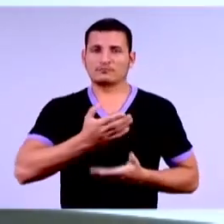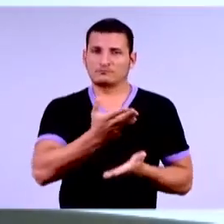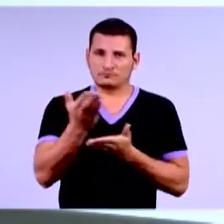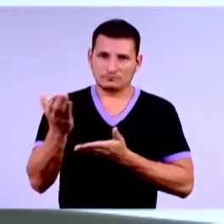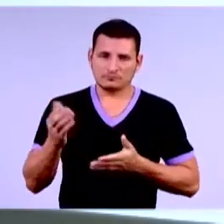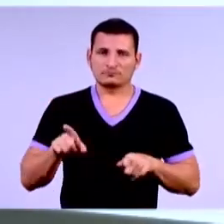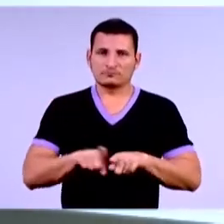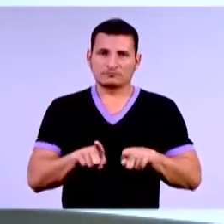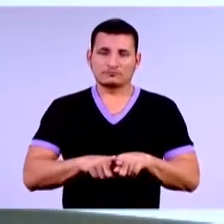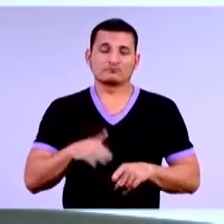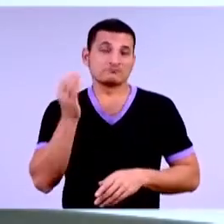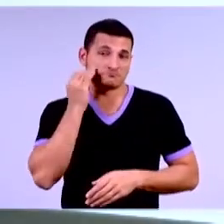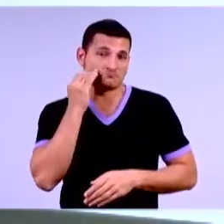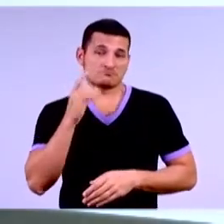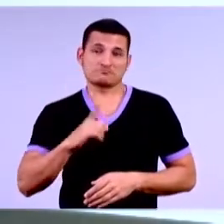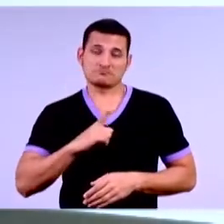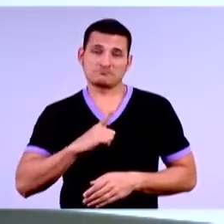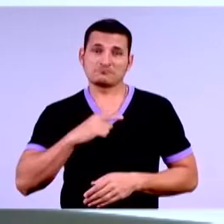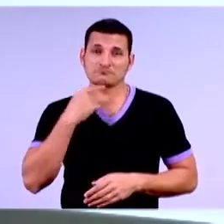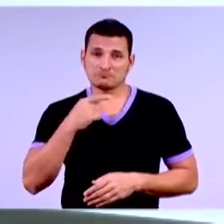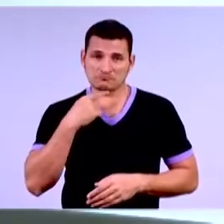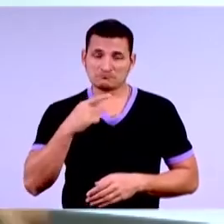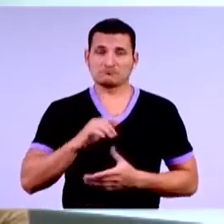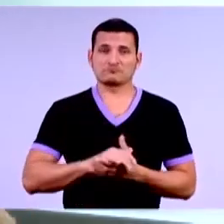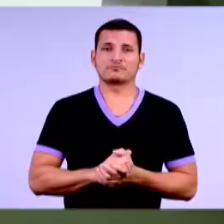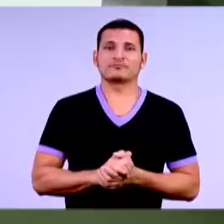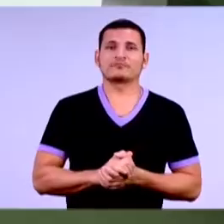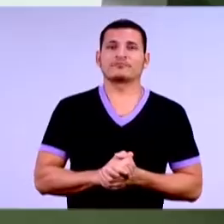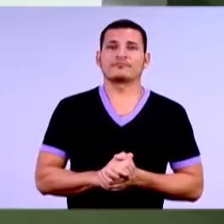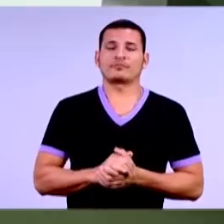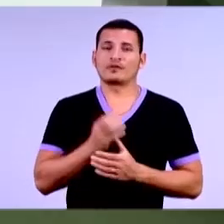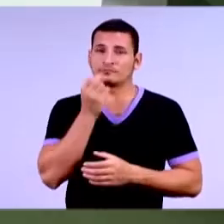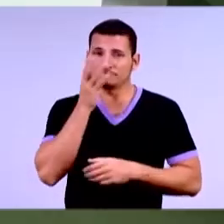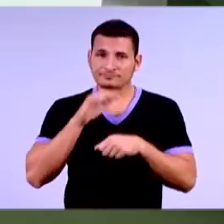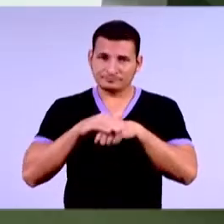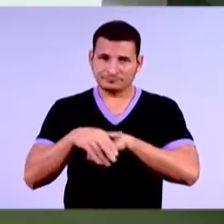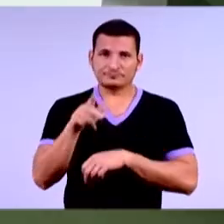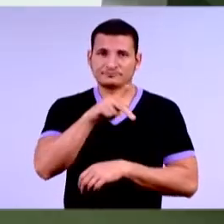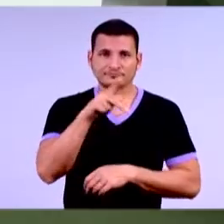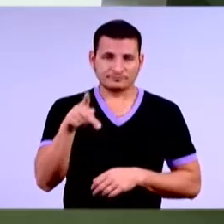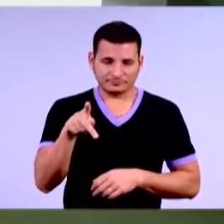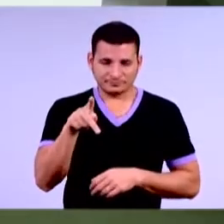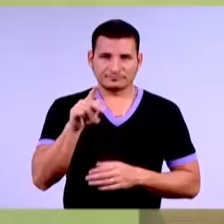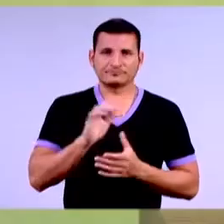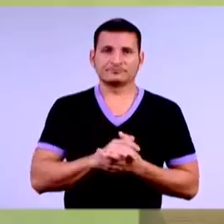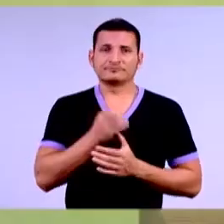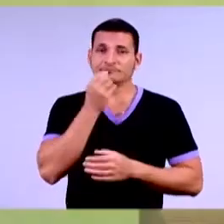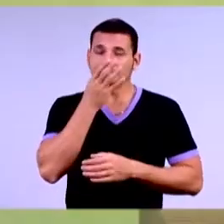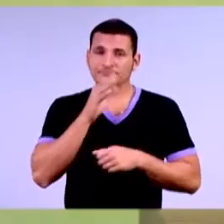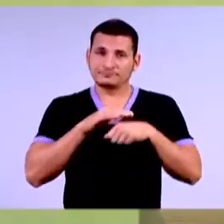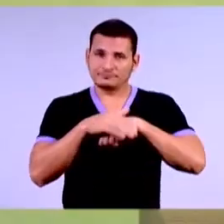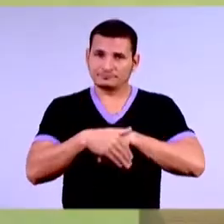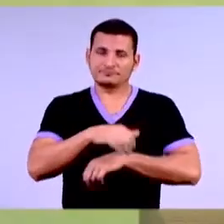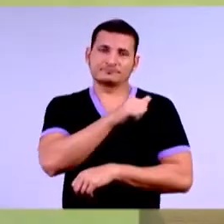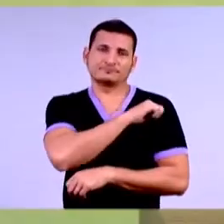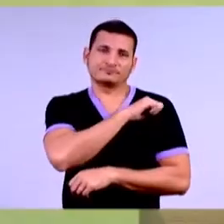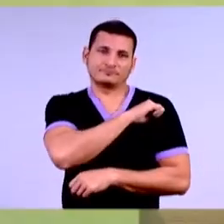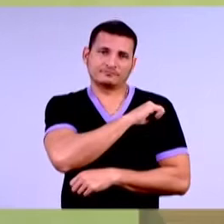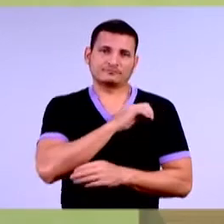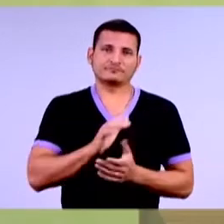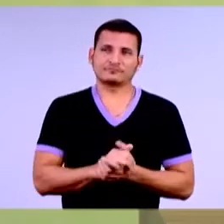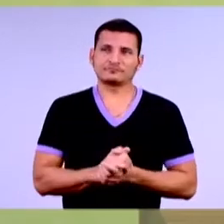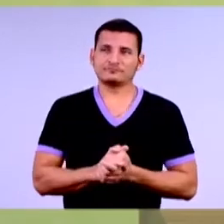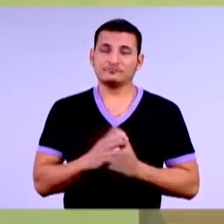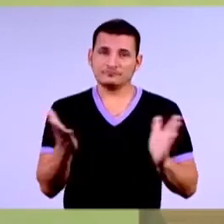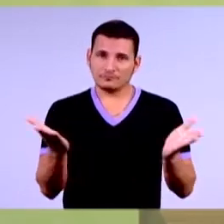já alguma pergunta algum comentário dos pontos boa noite professora leyda noite elisângela boa noite carlos alunos bom hoje